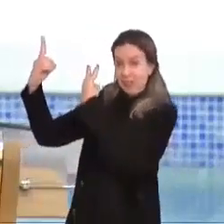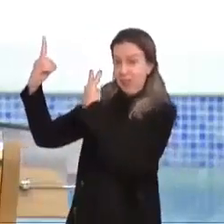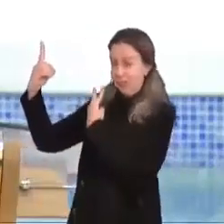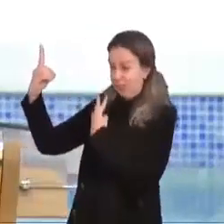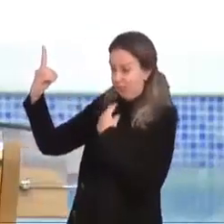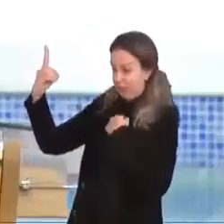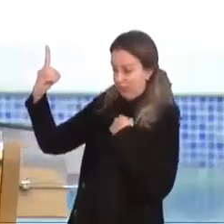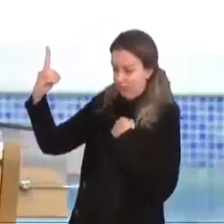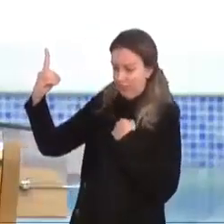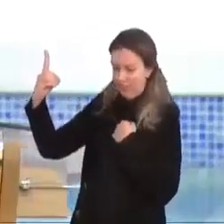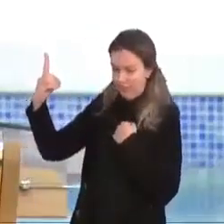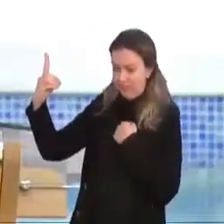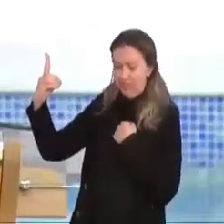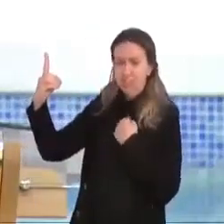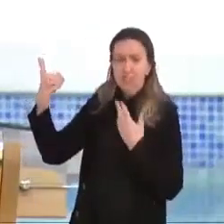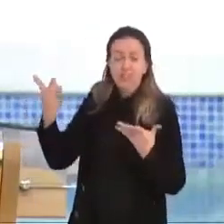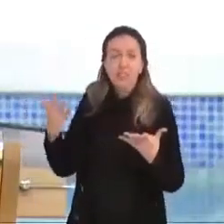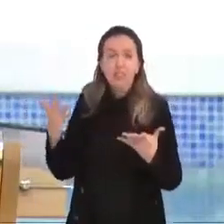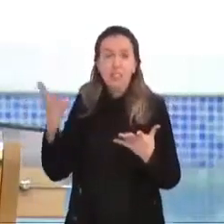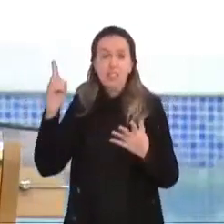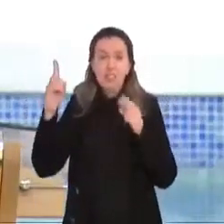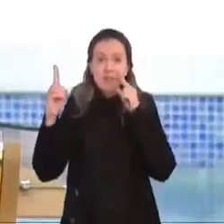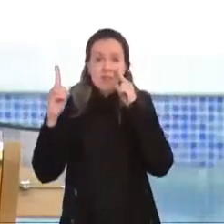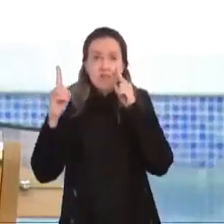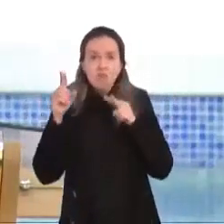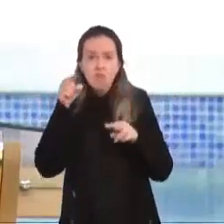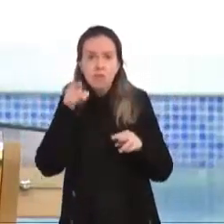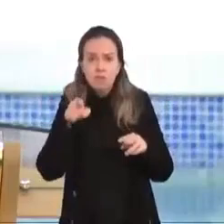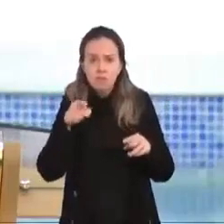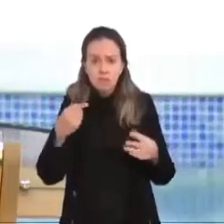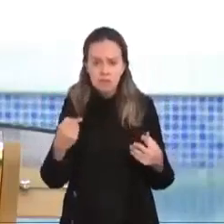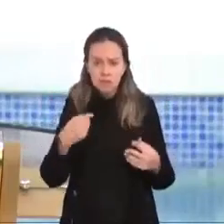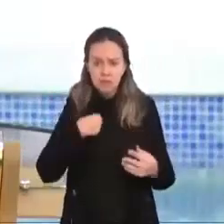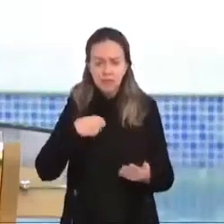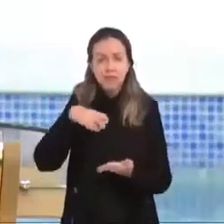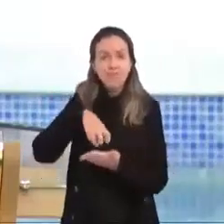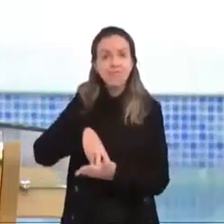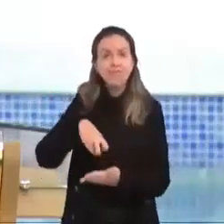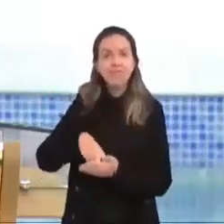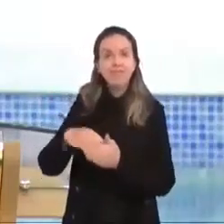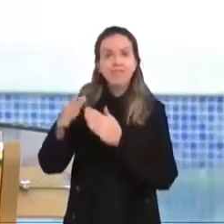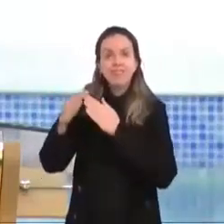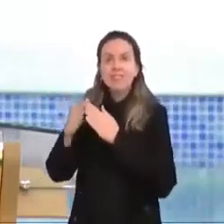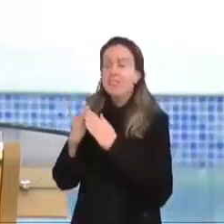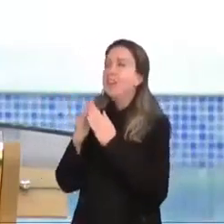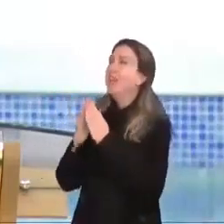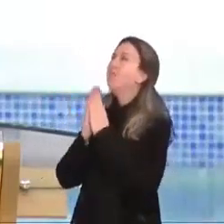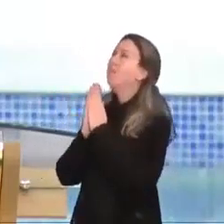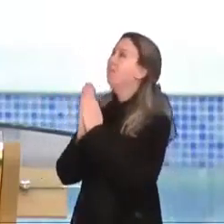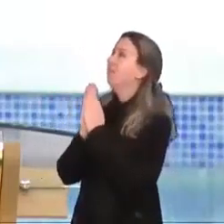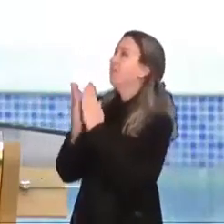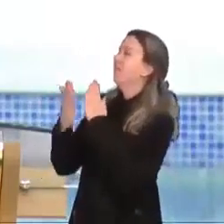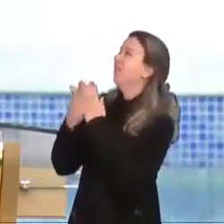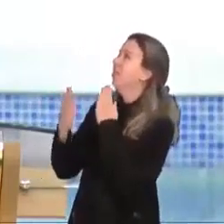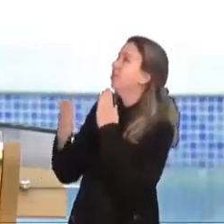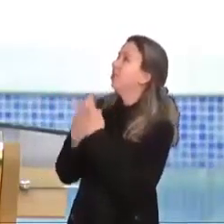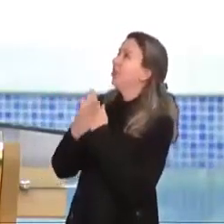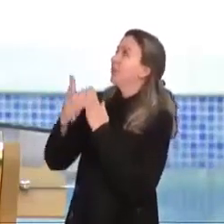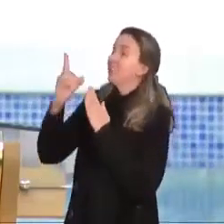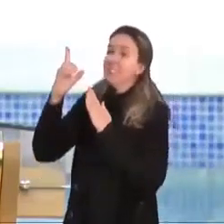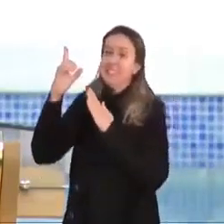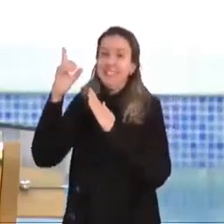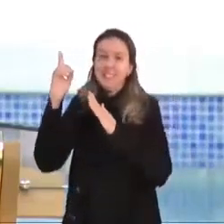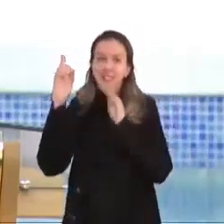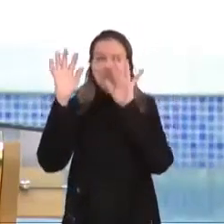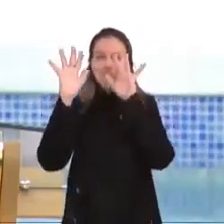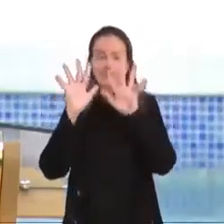você e dizer: clama a mim, e eu vou te responder na mesma hora, e ainda vou te anunciar